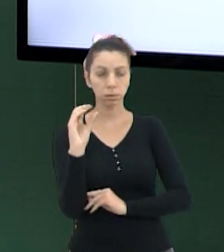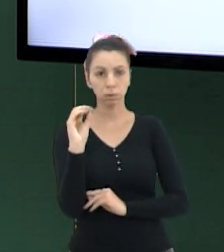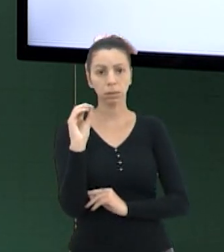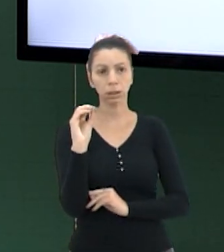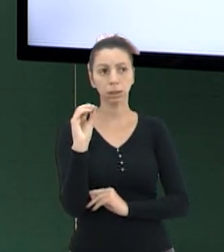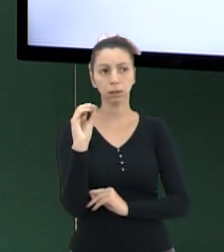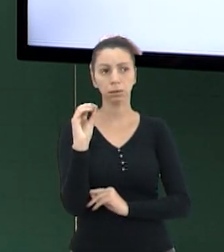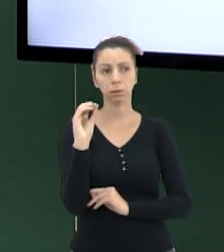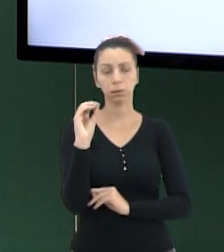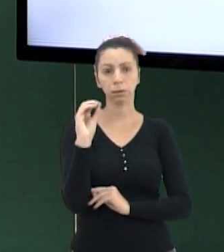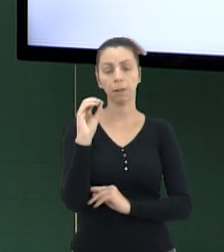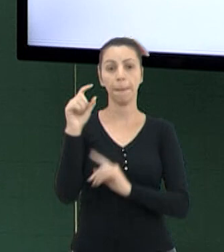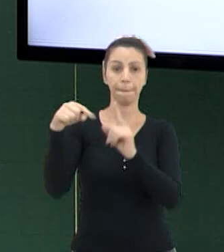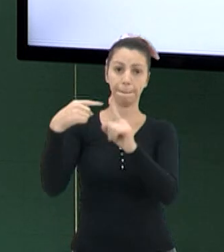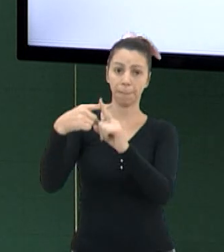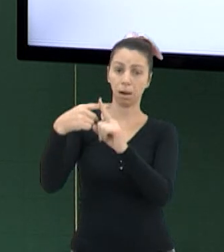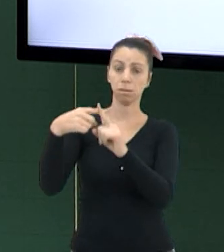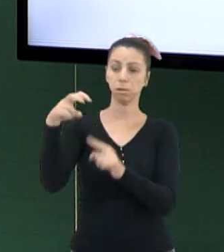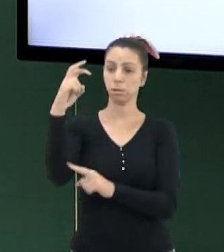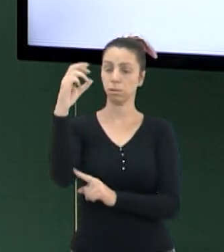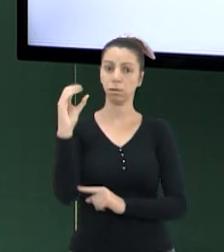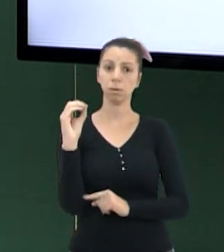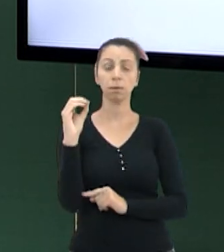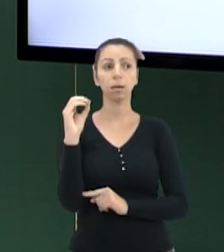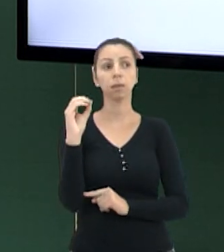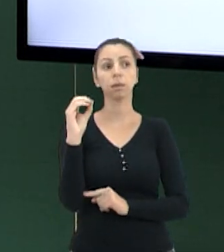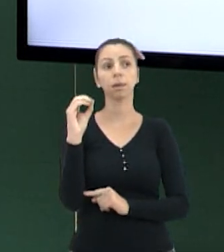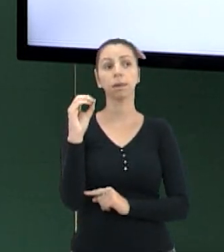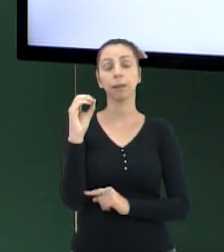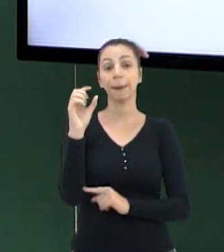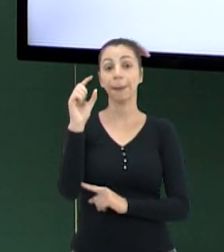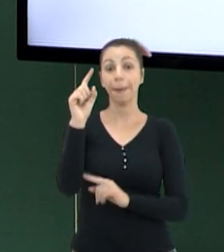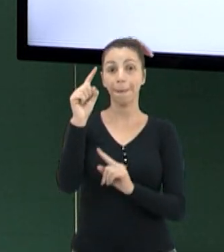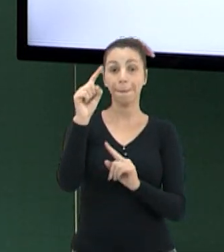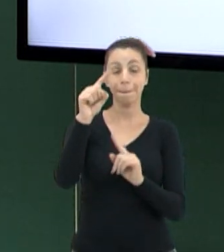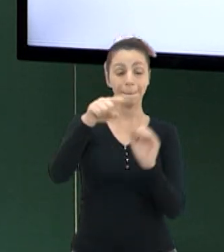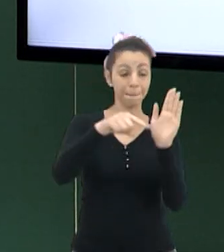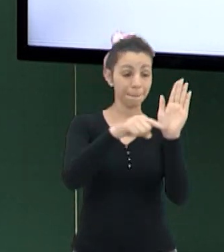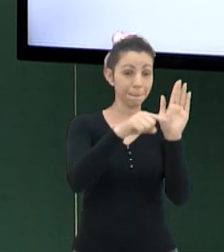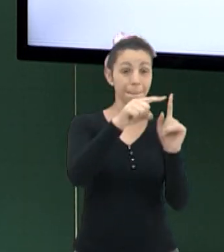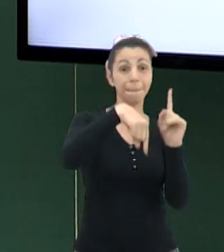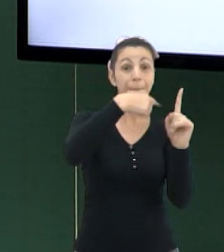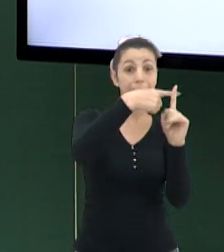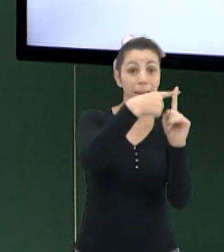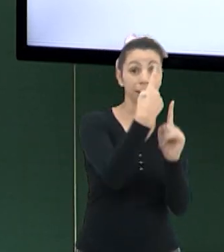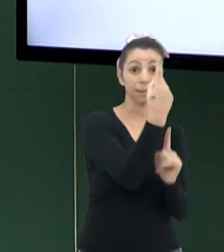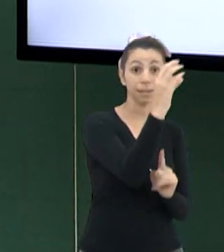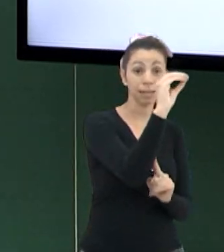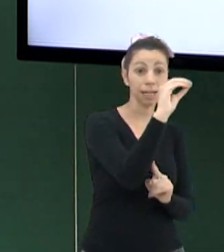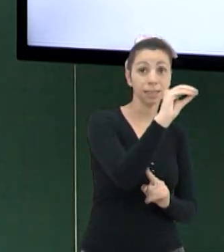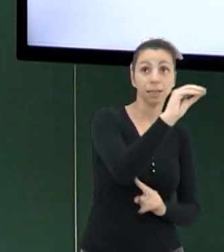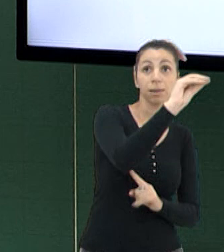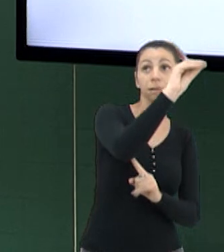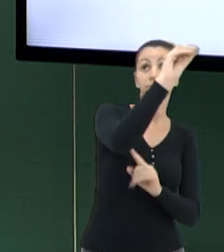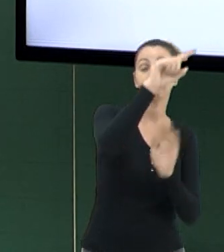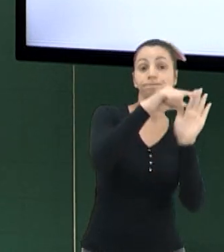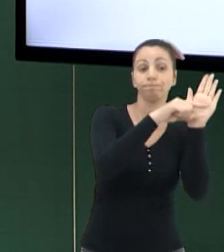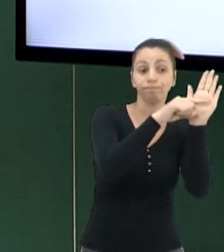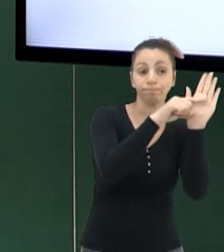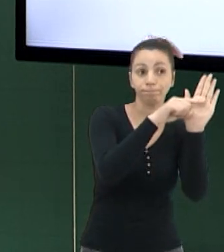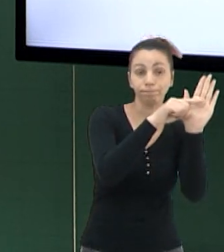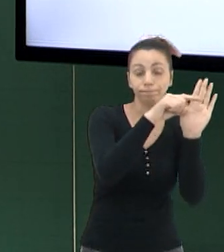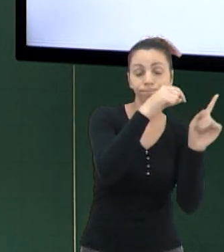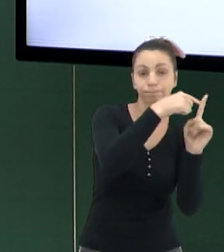mais 50, mais 50. Mais 10, vou jogar para o lado de lá como menos 10. E agora eu vou